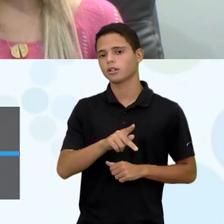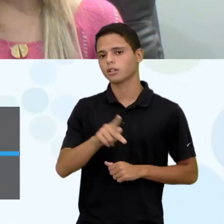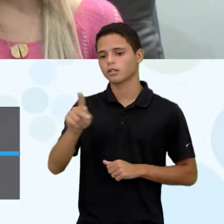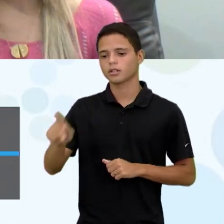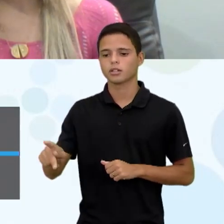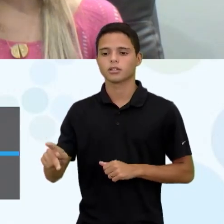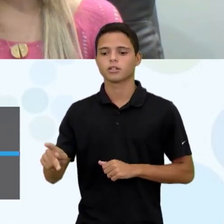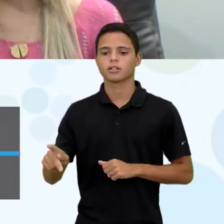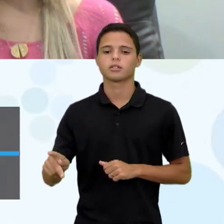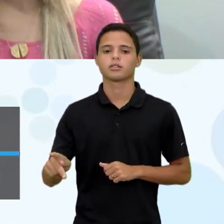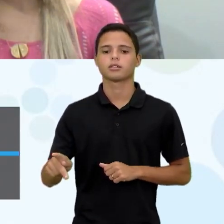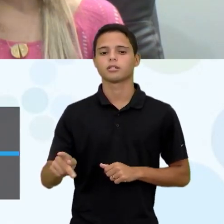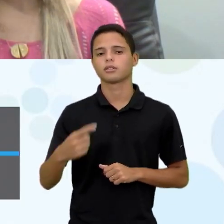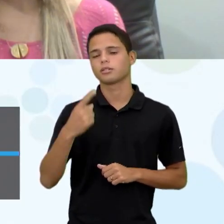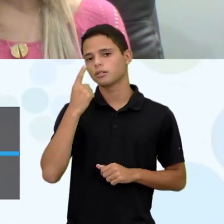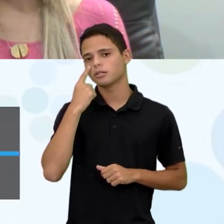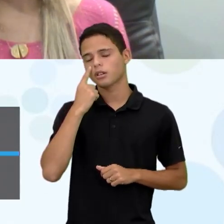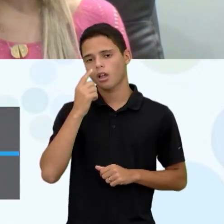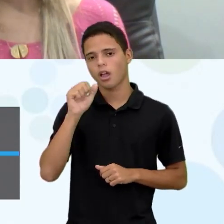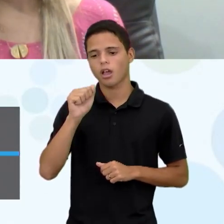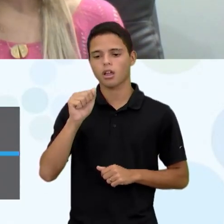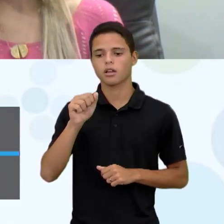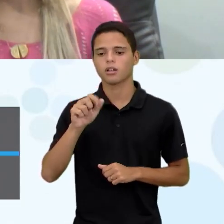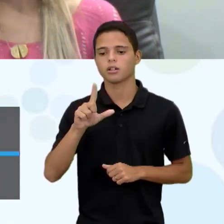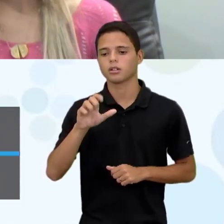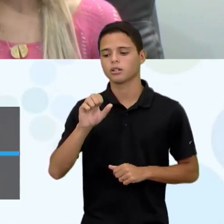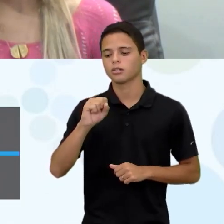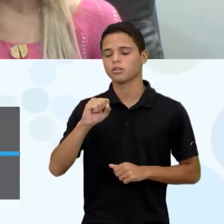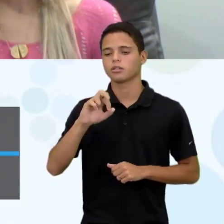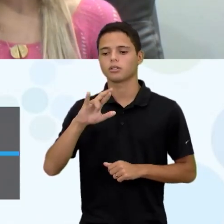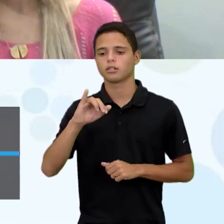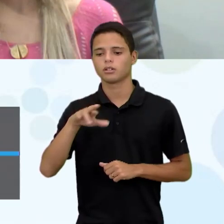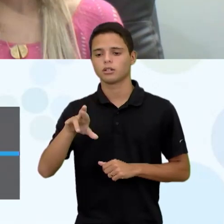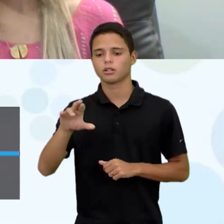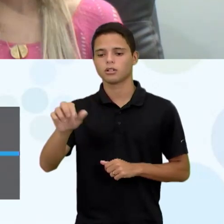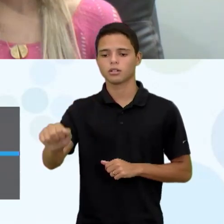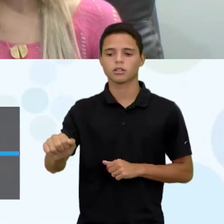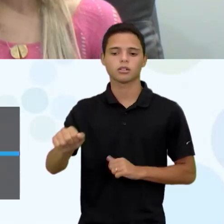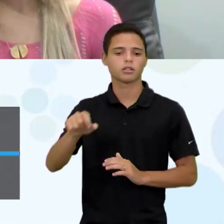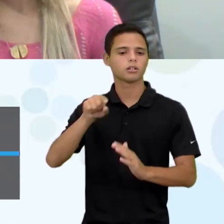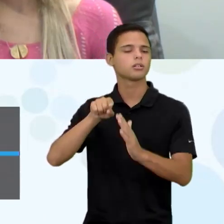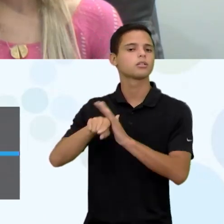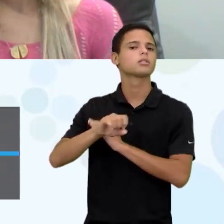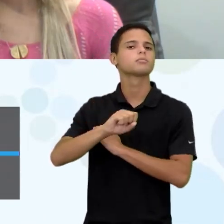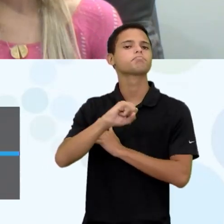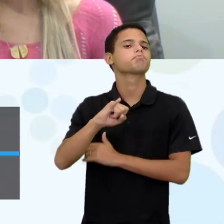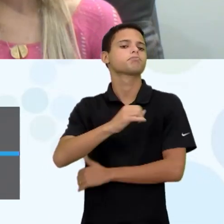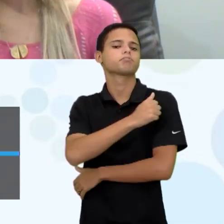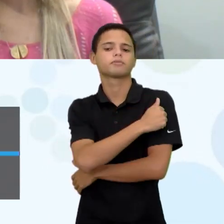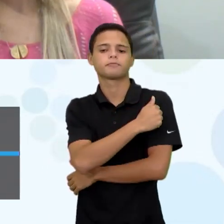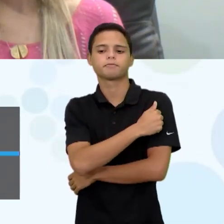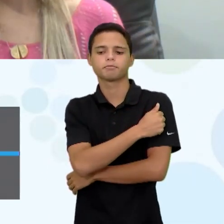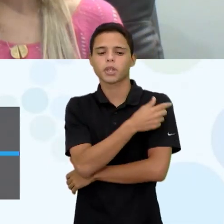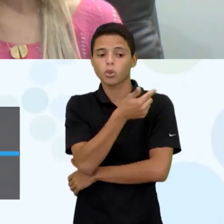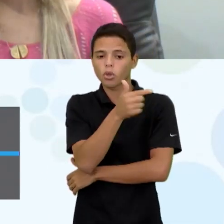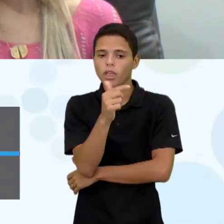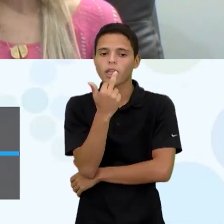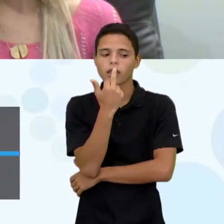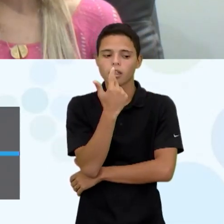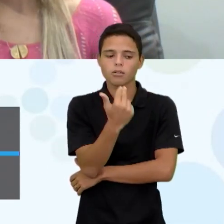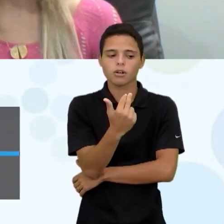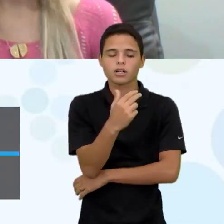professora, deixa eu ver aqui o nome dela, Alzira Maria. Ela pergunta se o estudante não apresenta linguagem